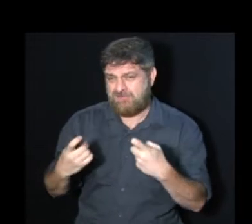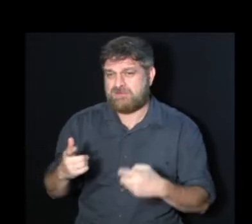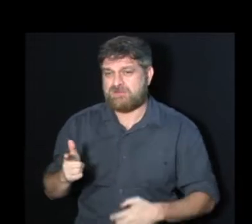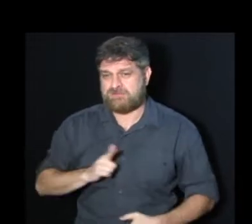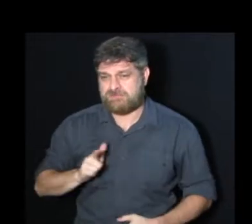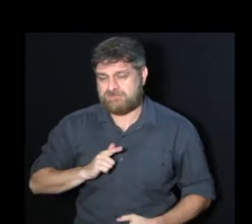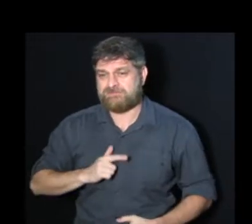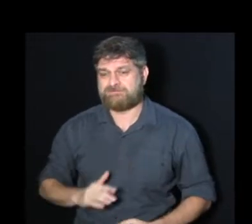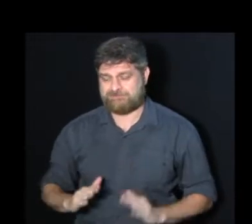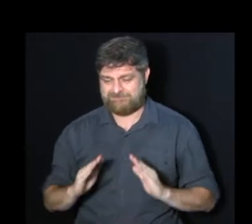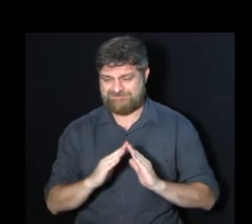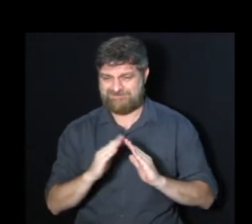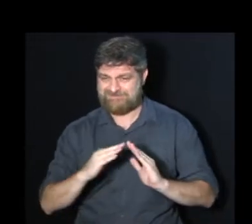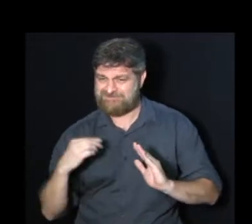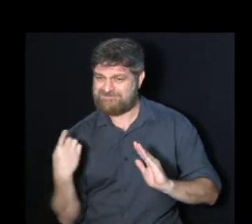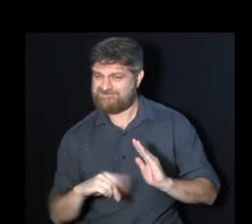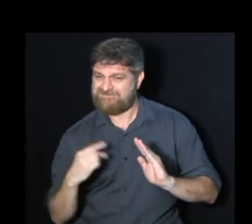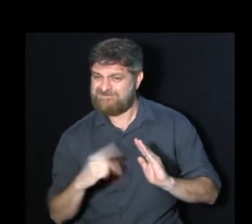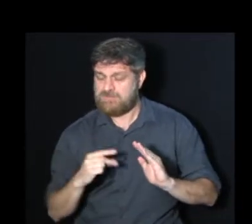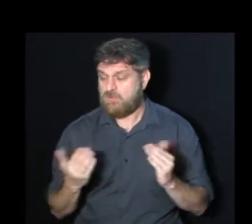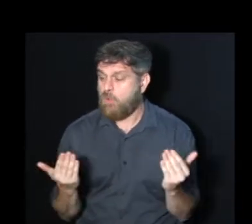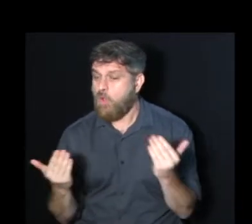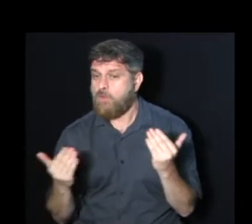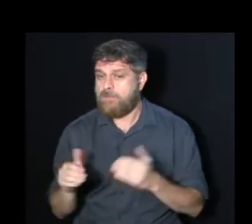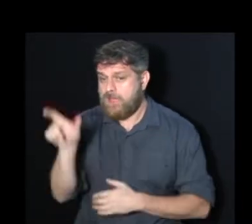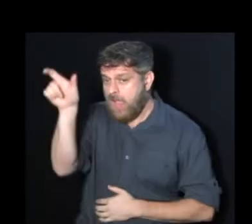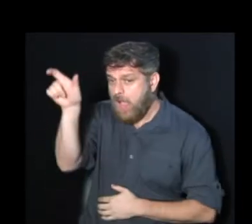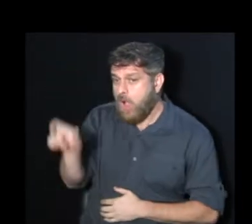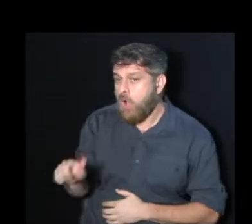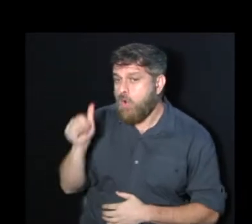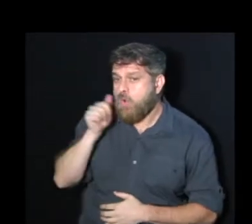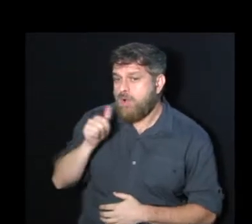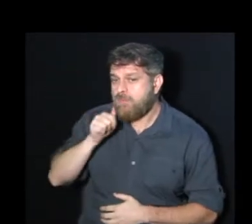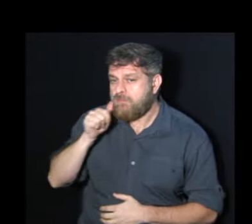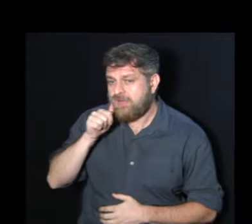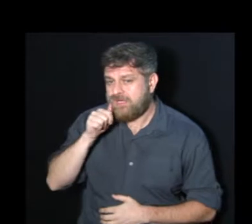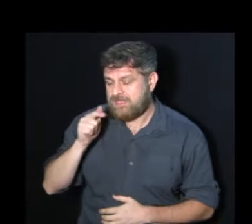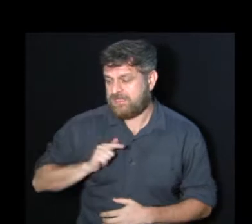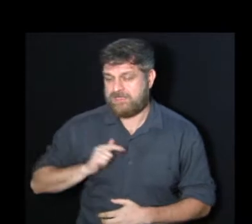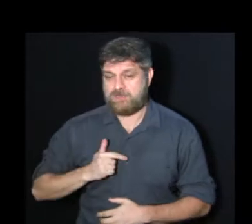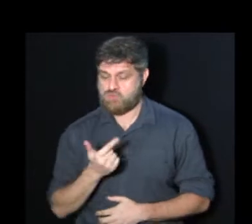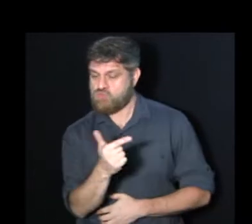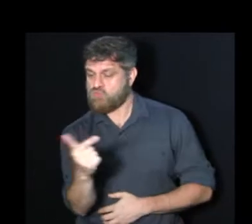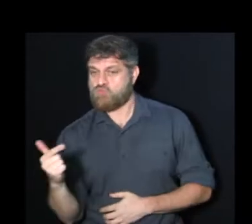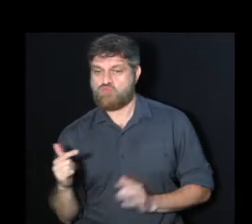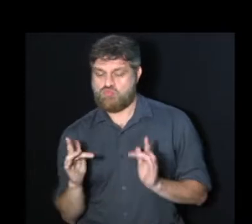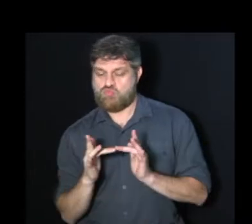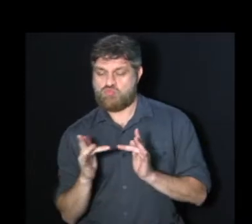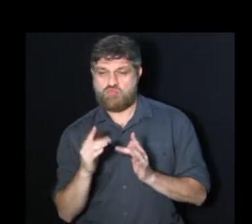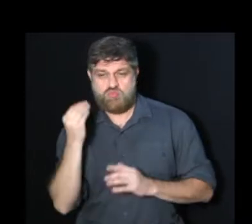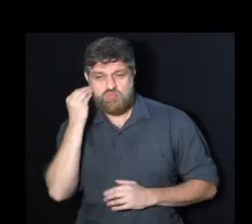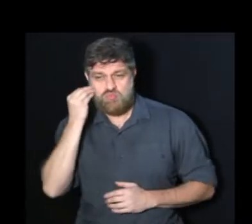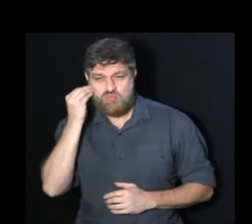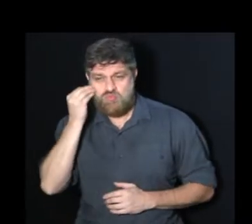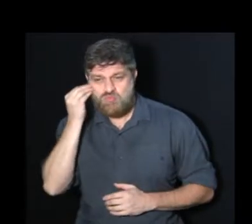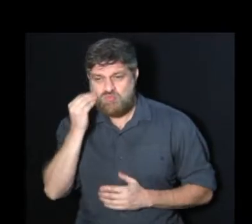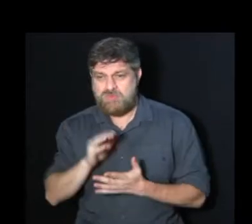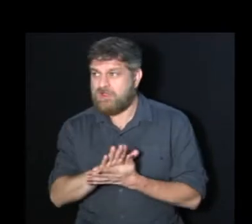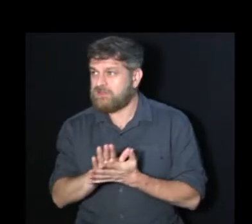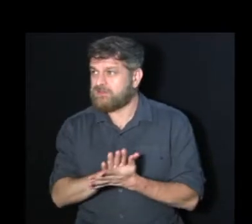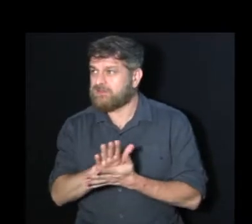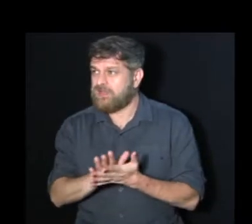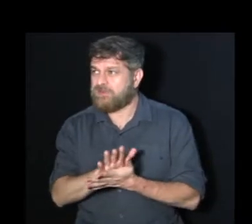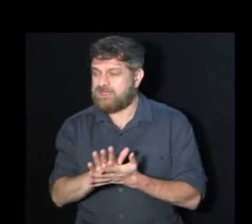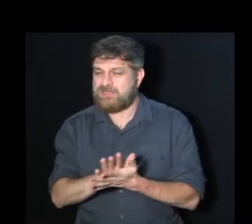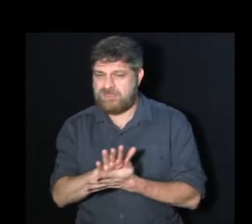violência doméstica, do que uma outra menina que nasce, que não passa por nenhuma dessas situações. O que não quer